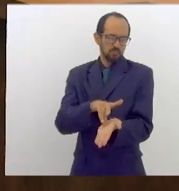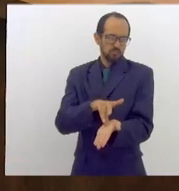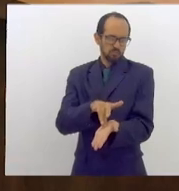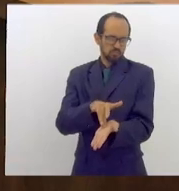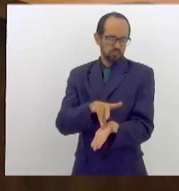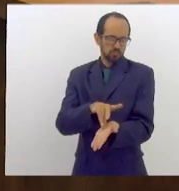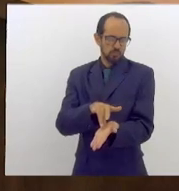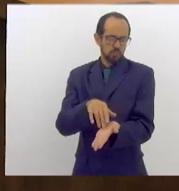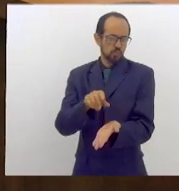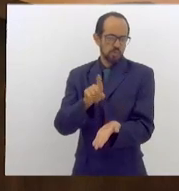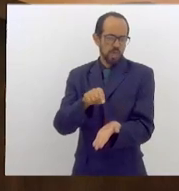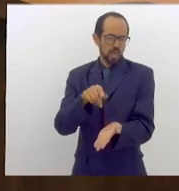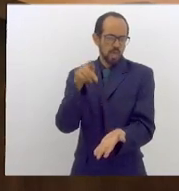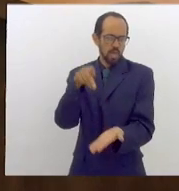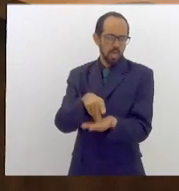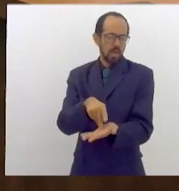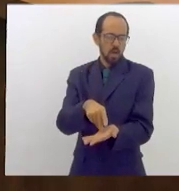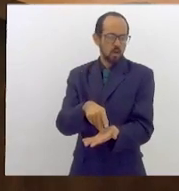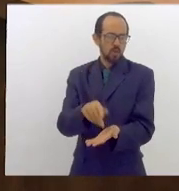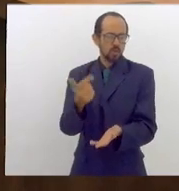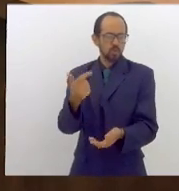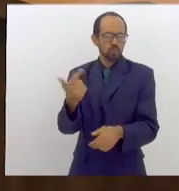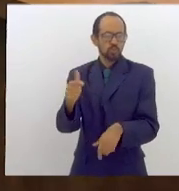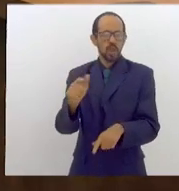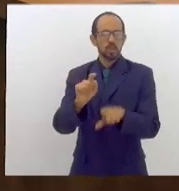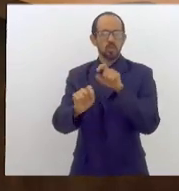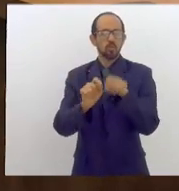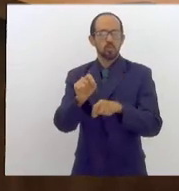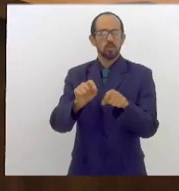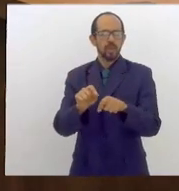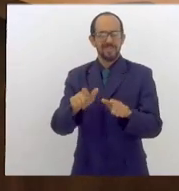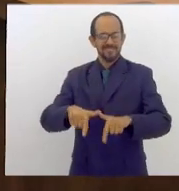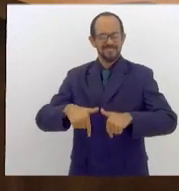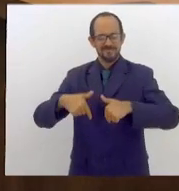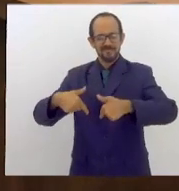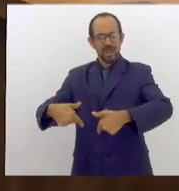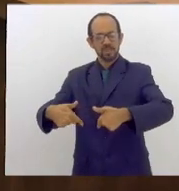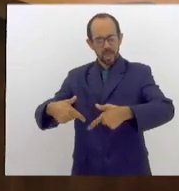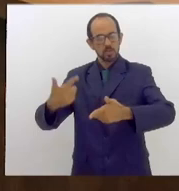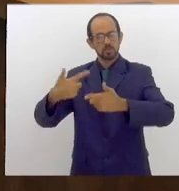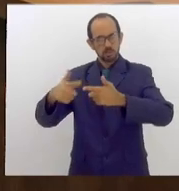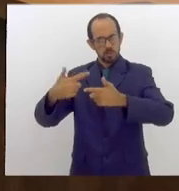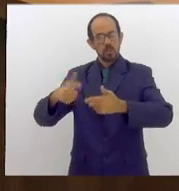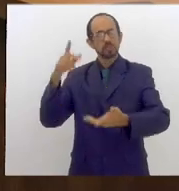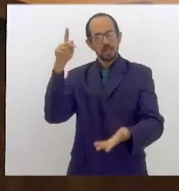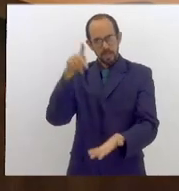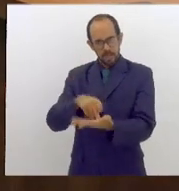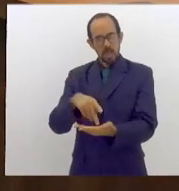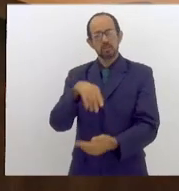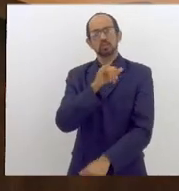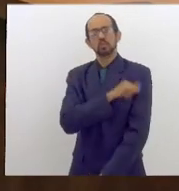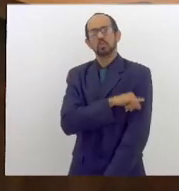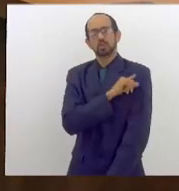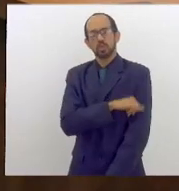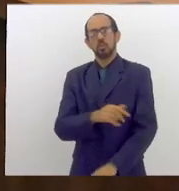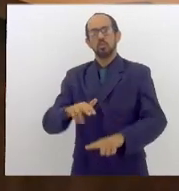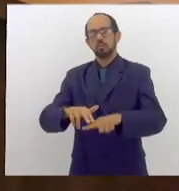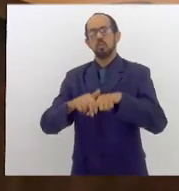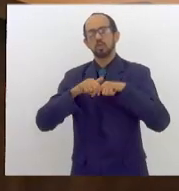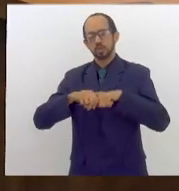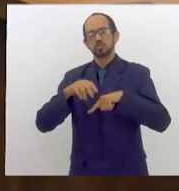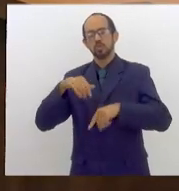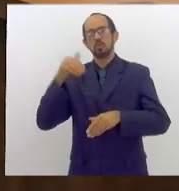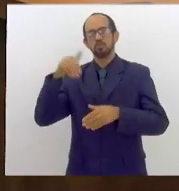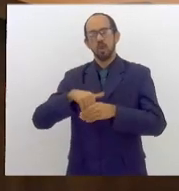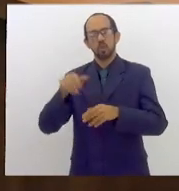não se dispõe a enfrentar os reais problemas do Estado do Rio de Janeiro então o voto da bancada do